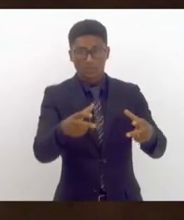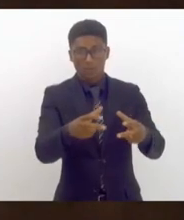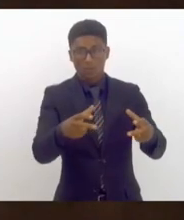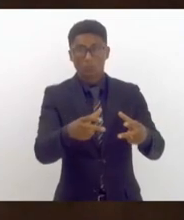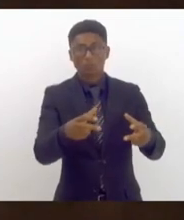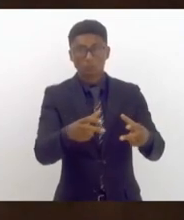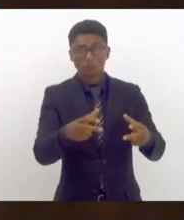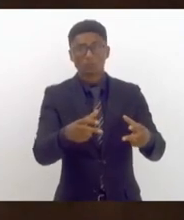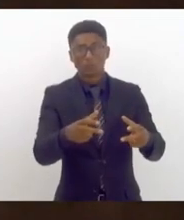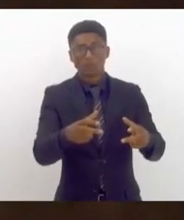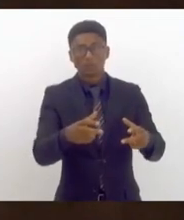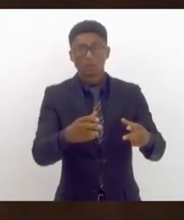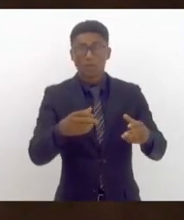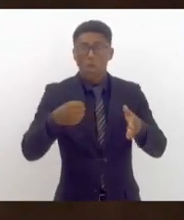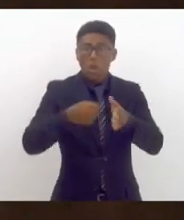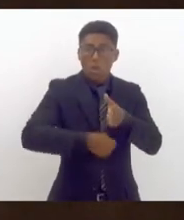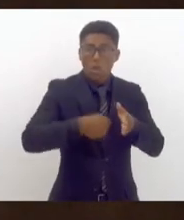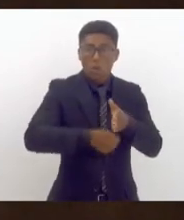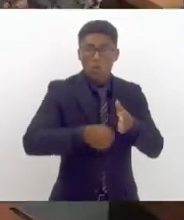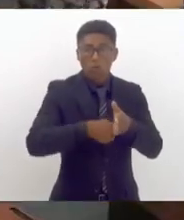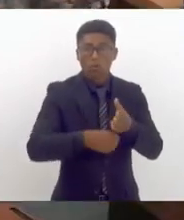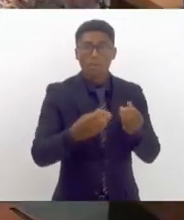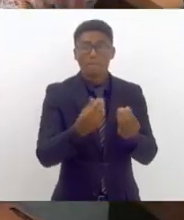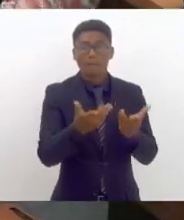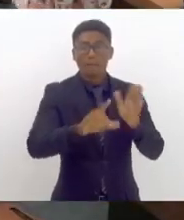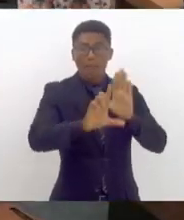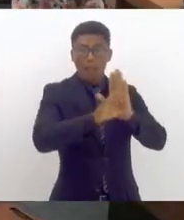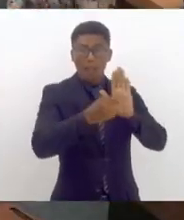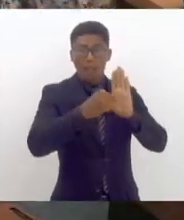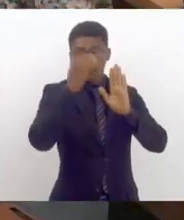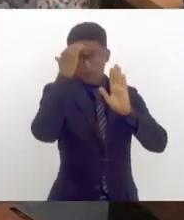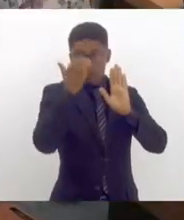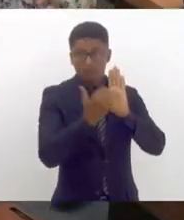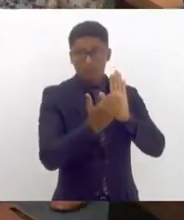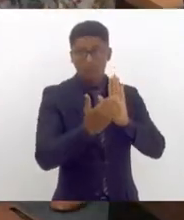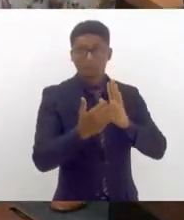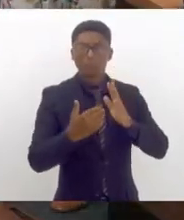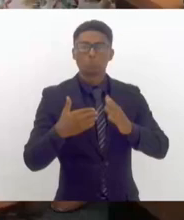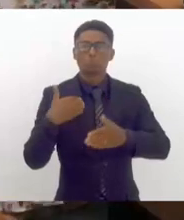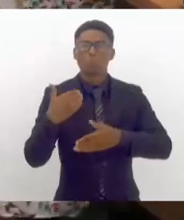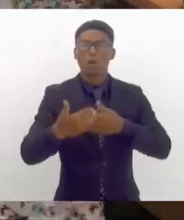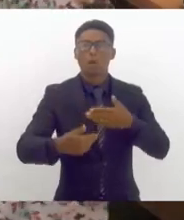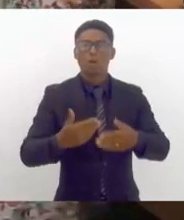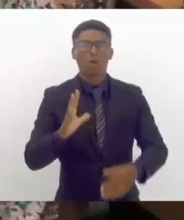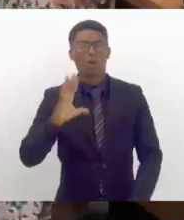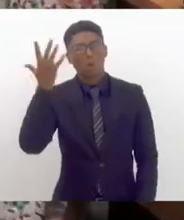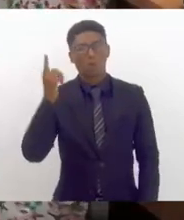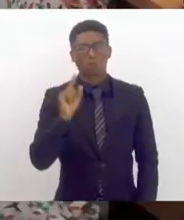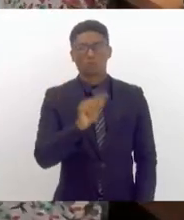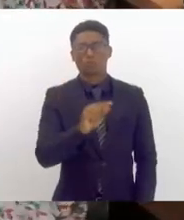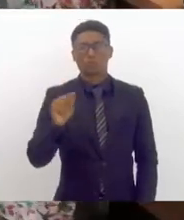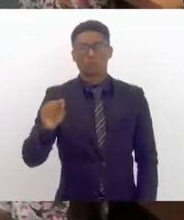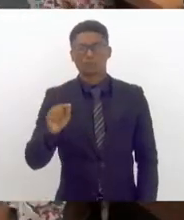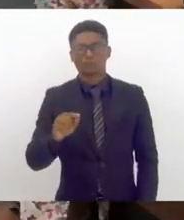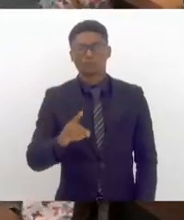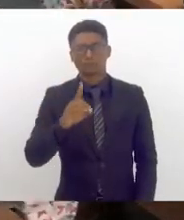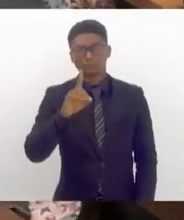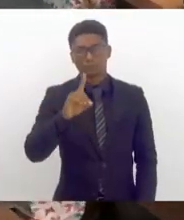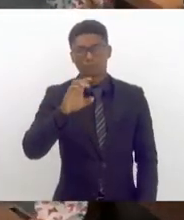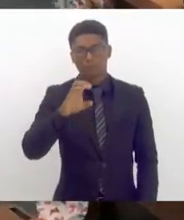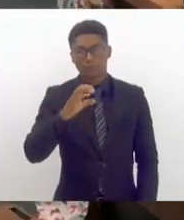muitos anos a gente lutou para fazer o cumpra-se da lei para ter a DECRAD. Aí o que, que aconteceu? A DECRAD, só